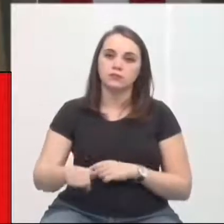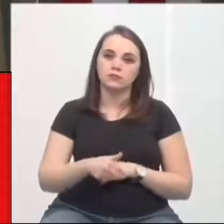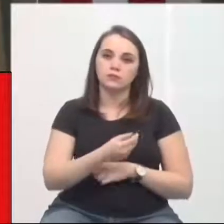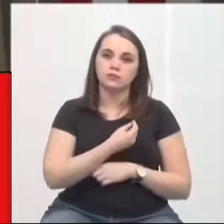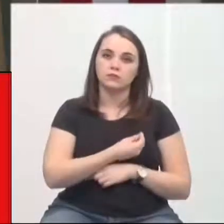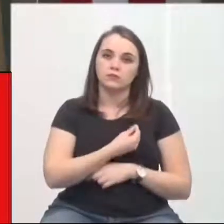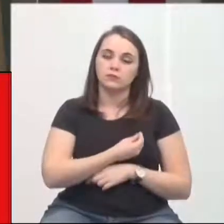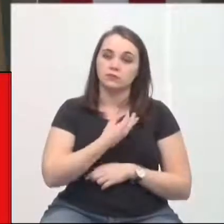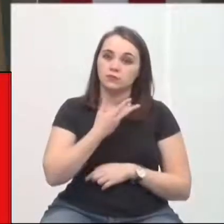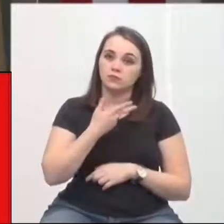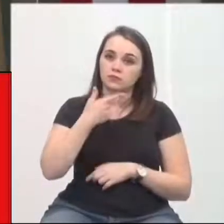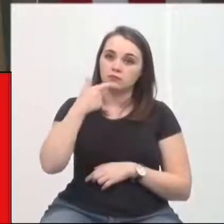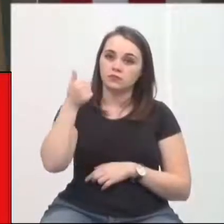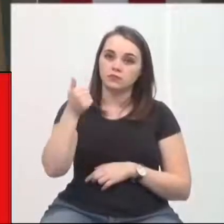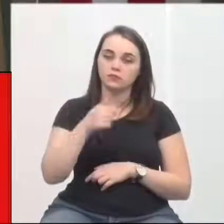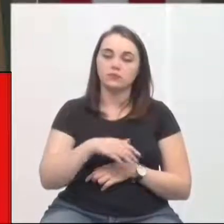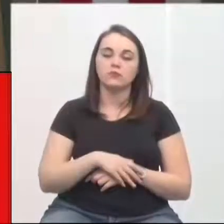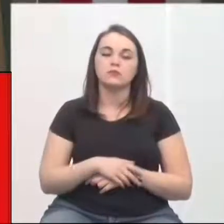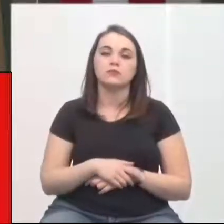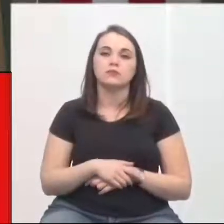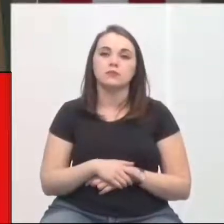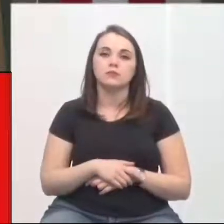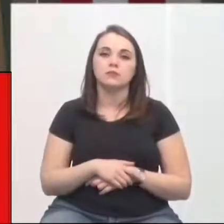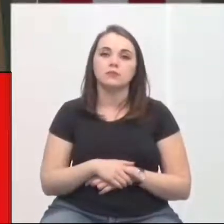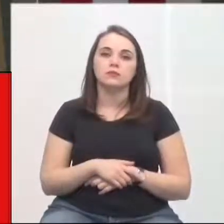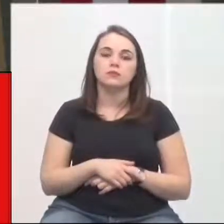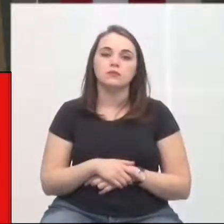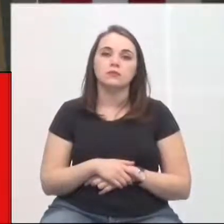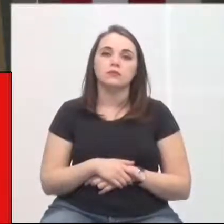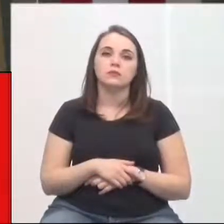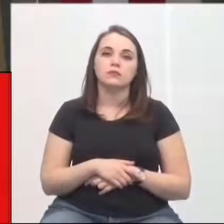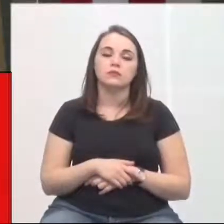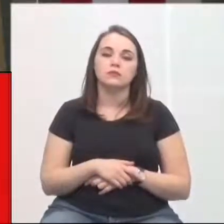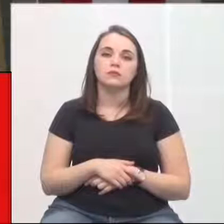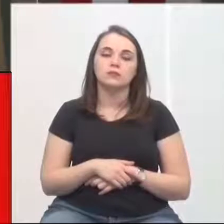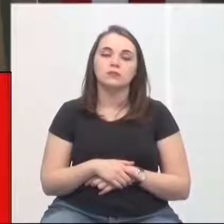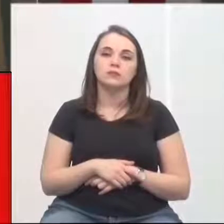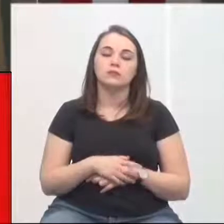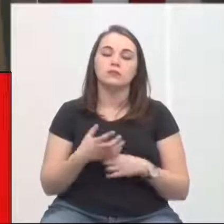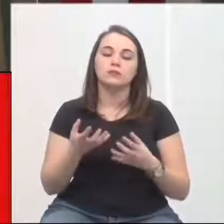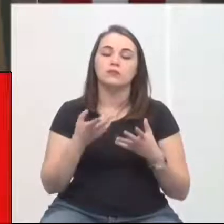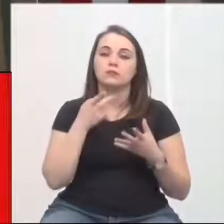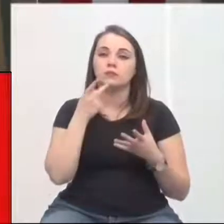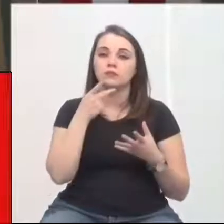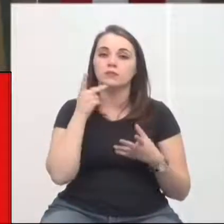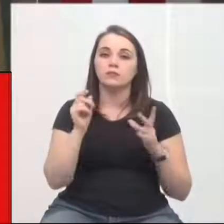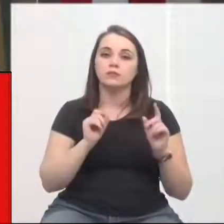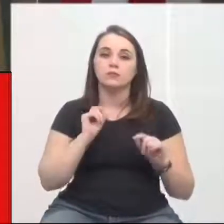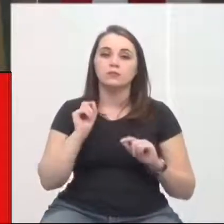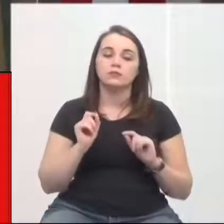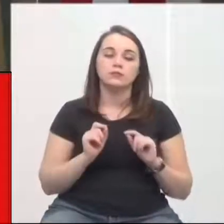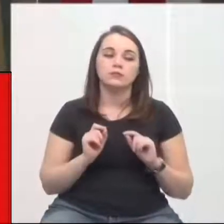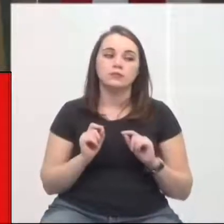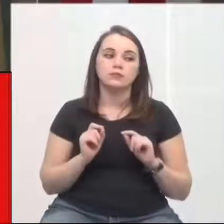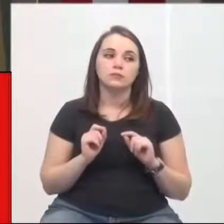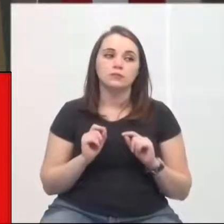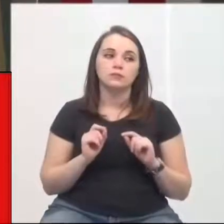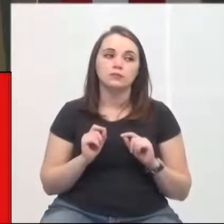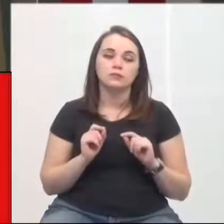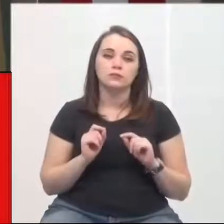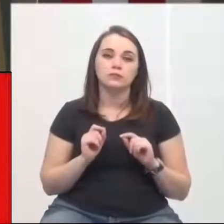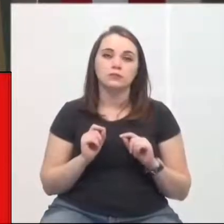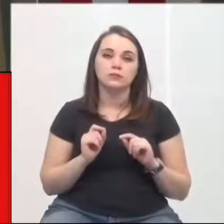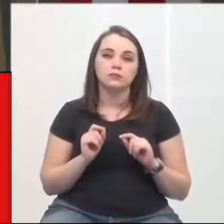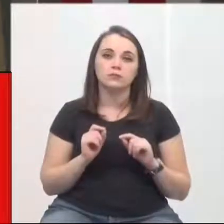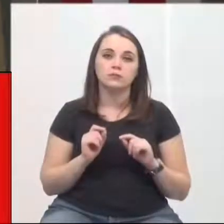através dessa praça. Mas eu gostaria de colocar, senhor secretário Tita Belloli, a